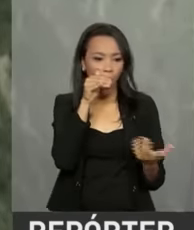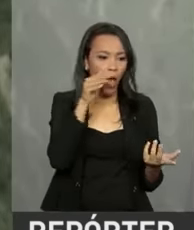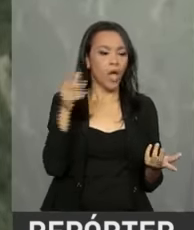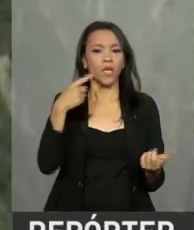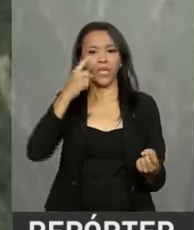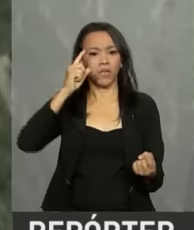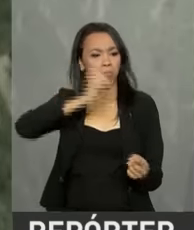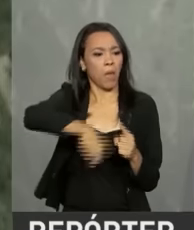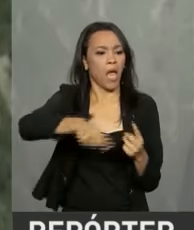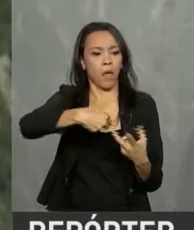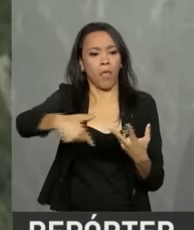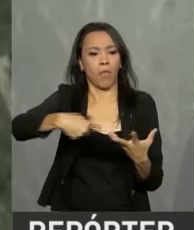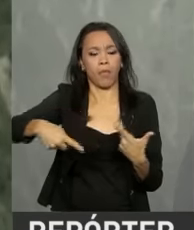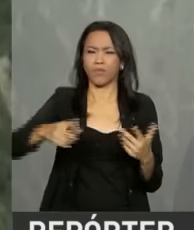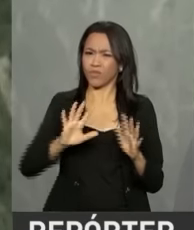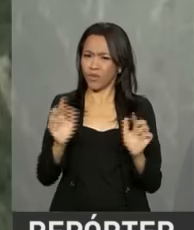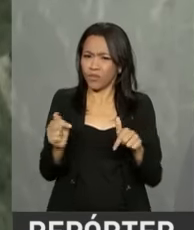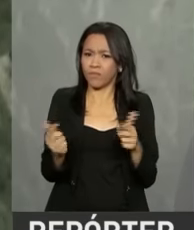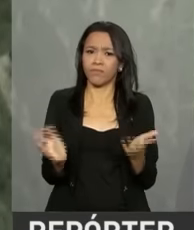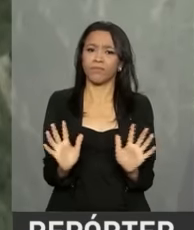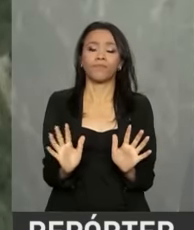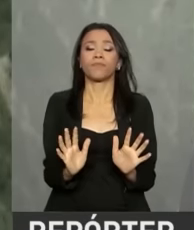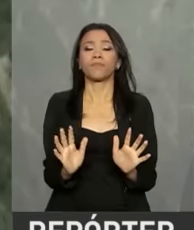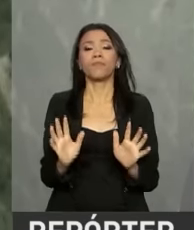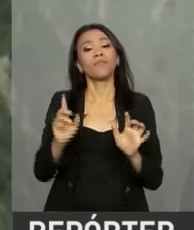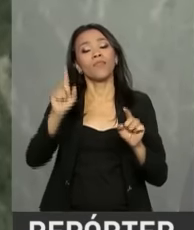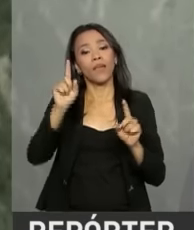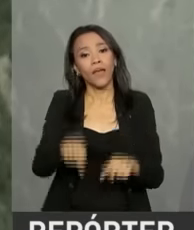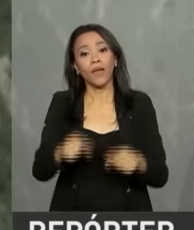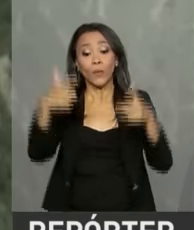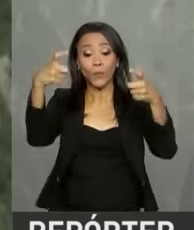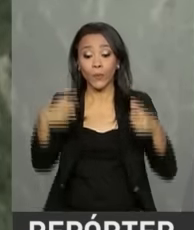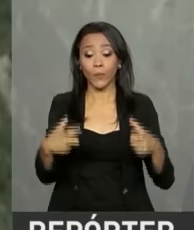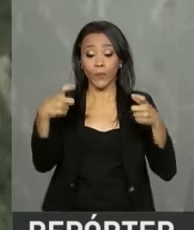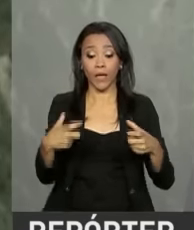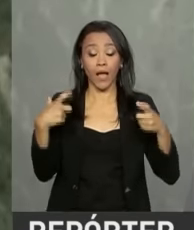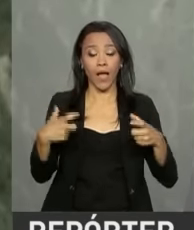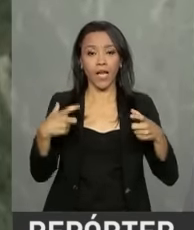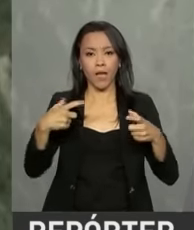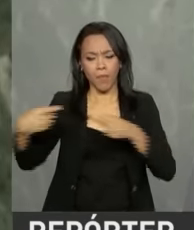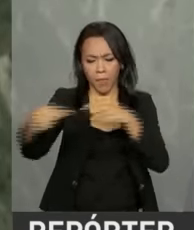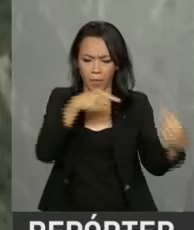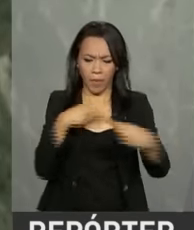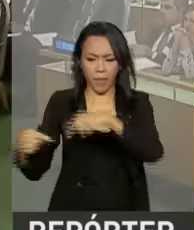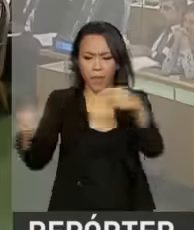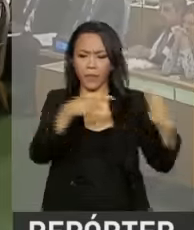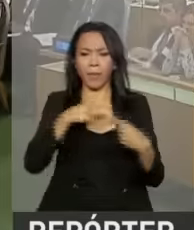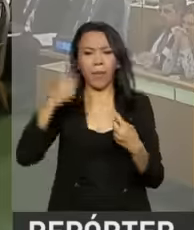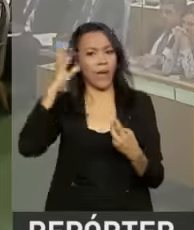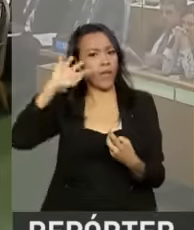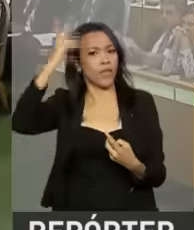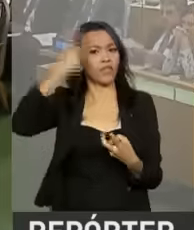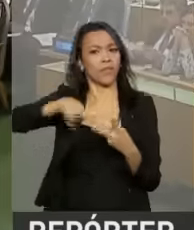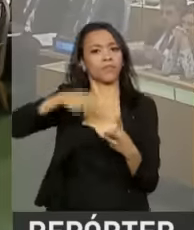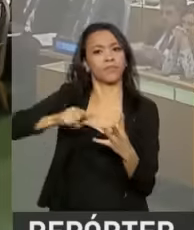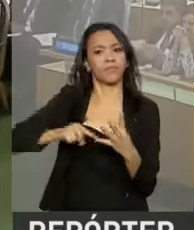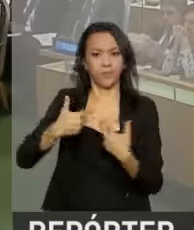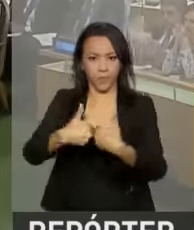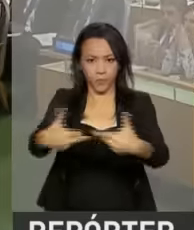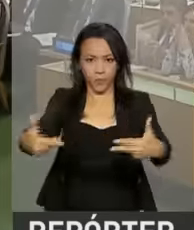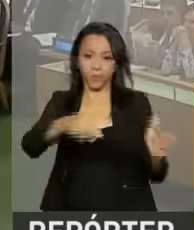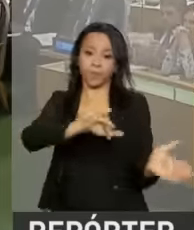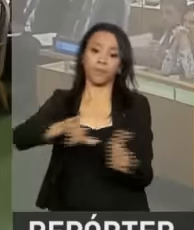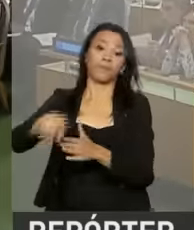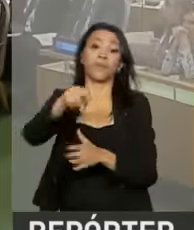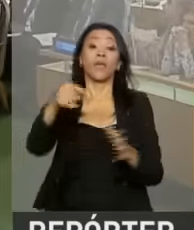mundiais. Deve afirmar-se como fonte de soluções efetivas. A reforma do Conselho de